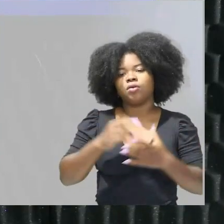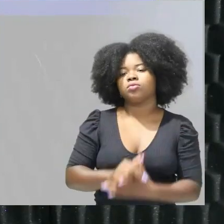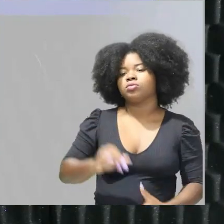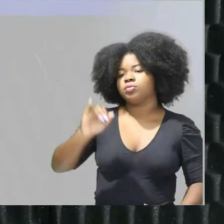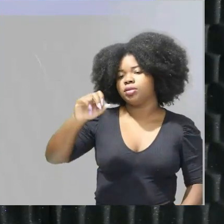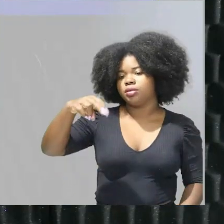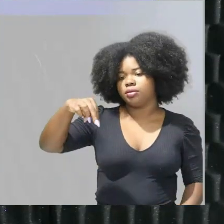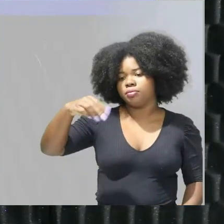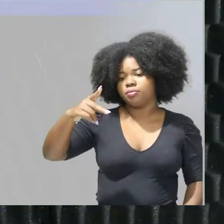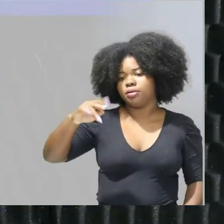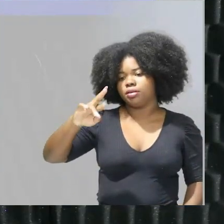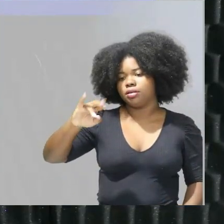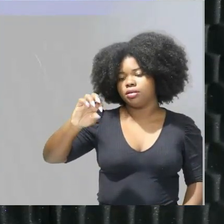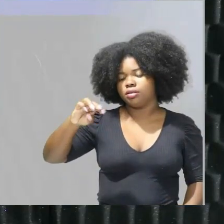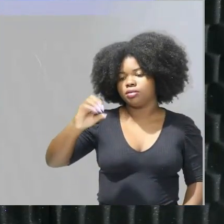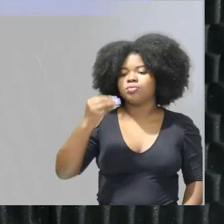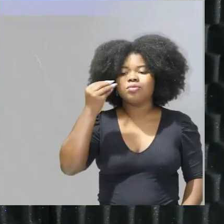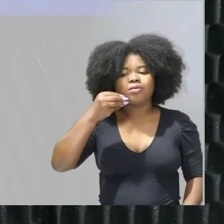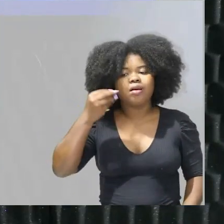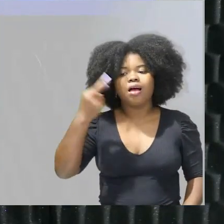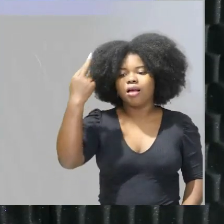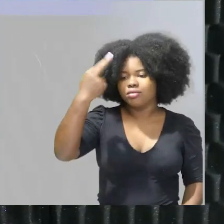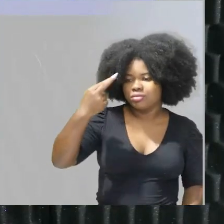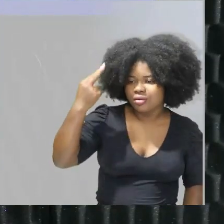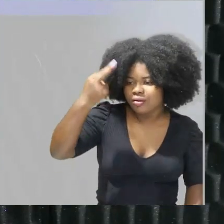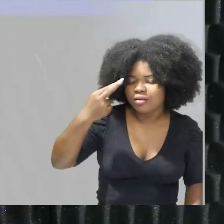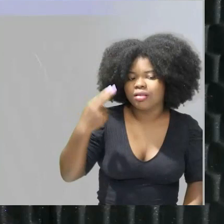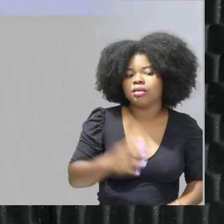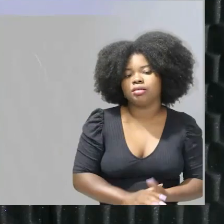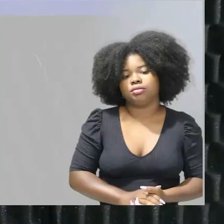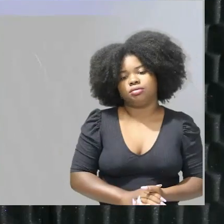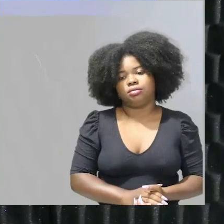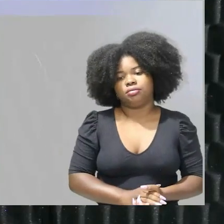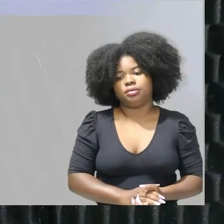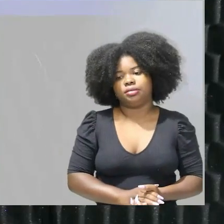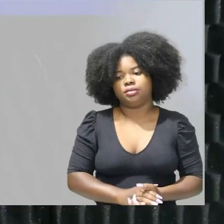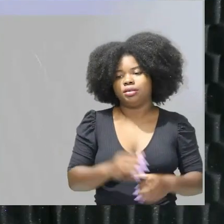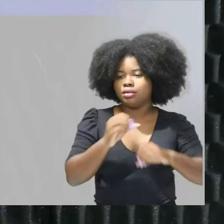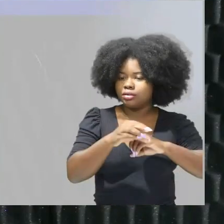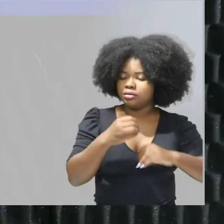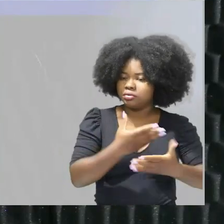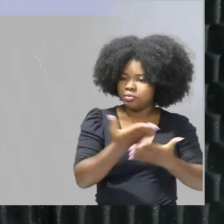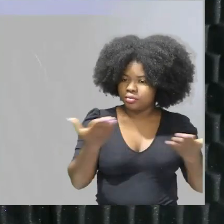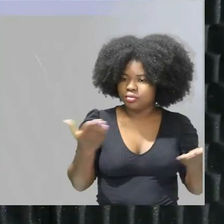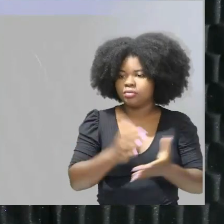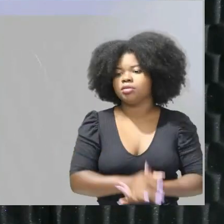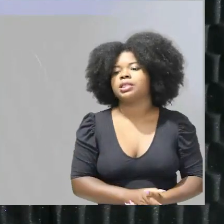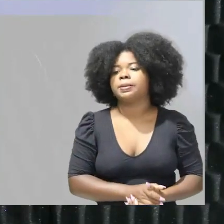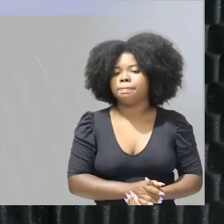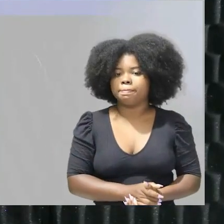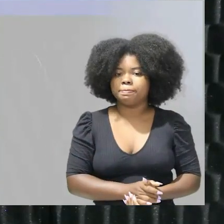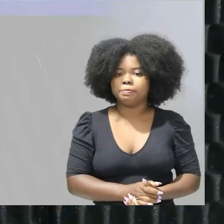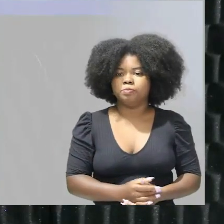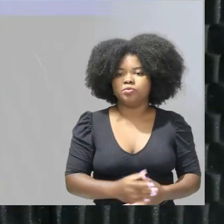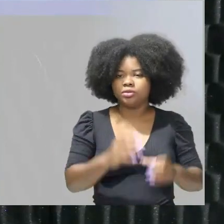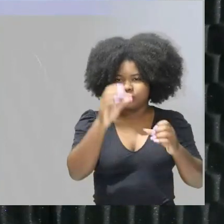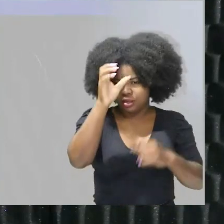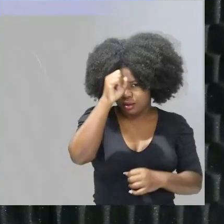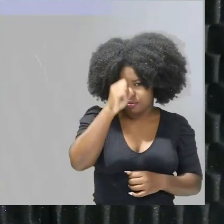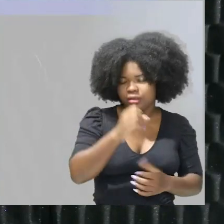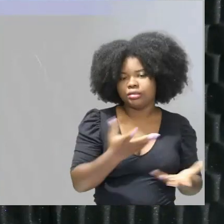e aí era bom que você desse uma olhadinha para saber Ó vai ficar de bom tamanho perfeito você pode fazer muito bem isso